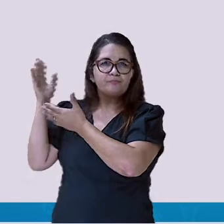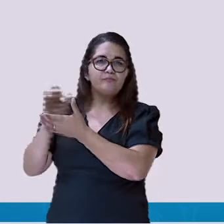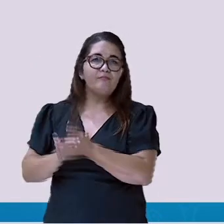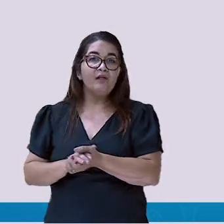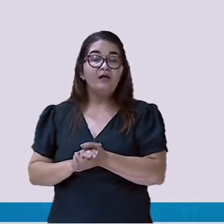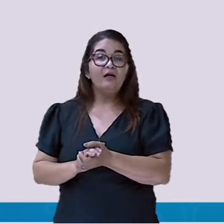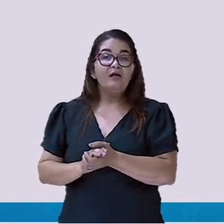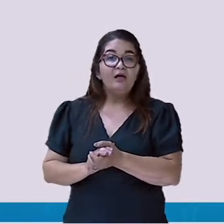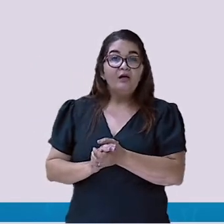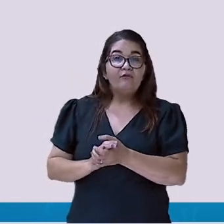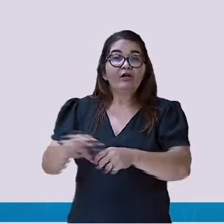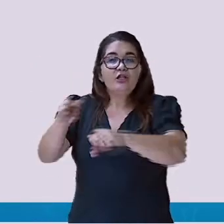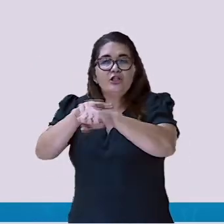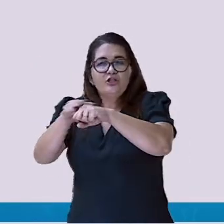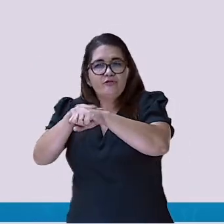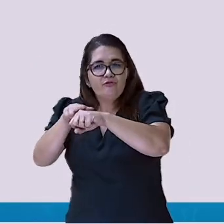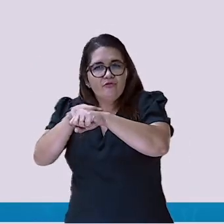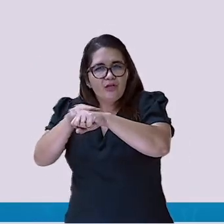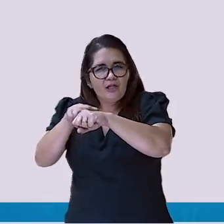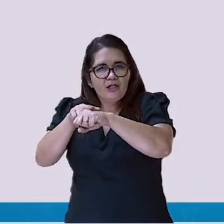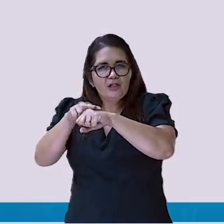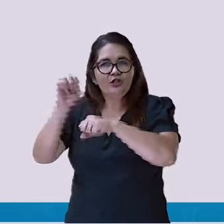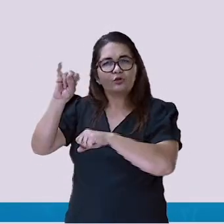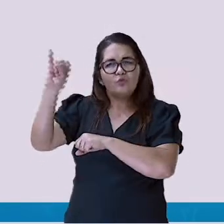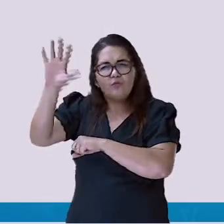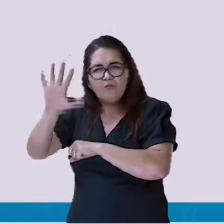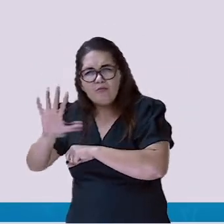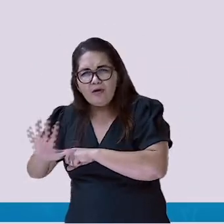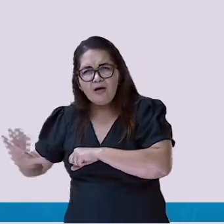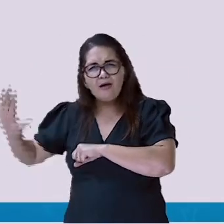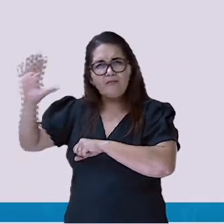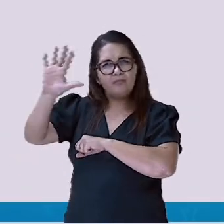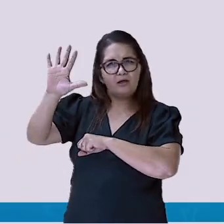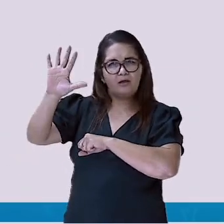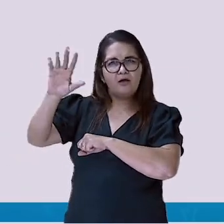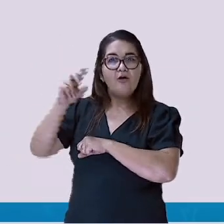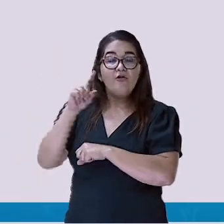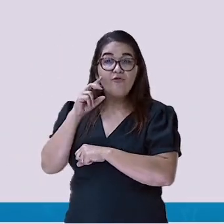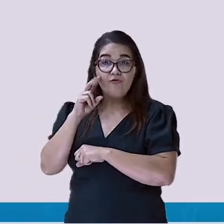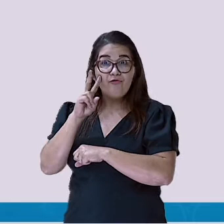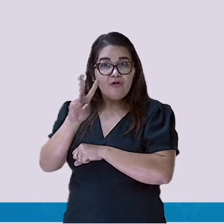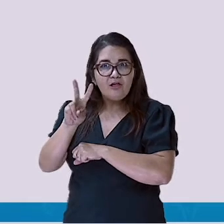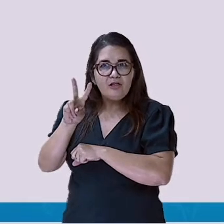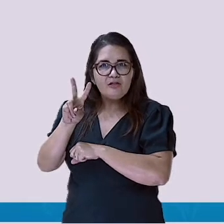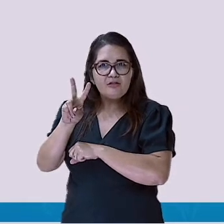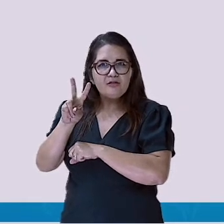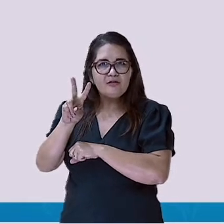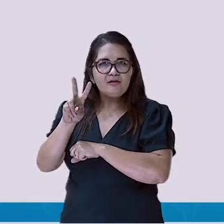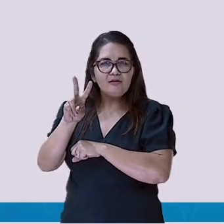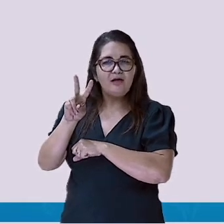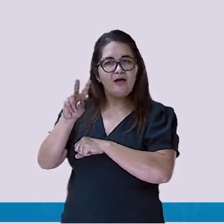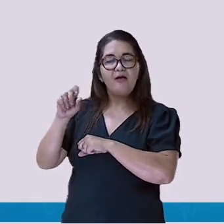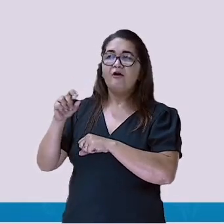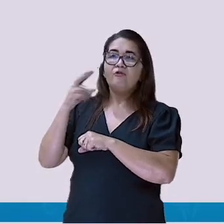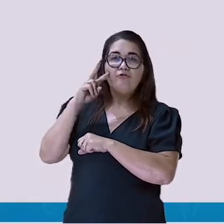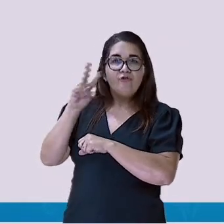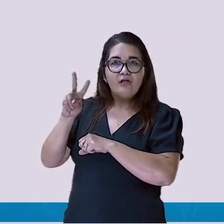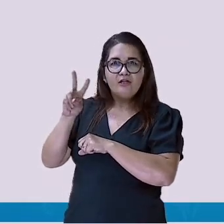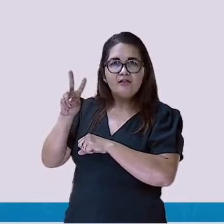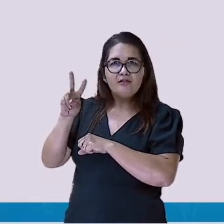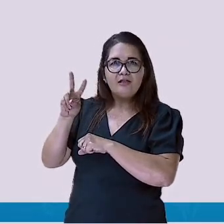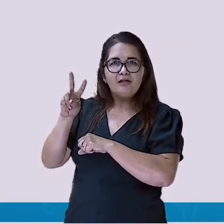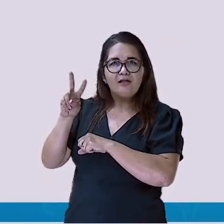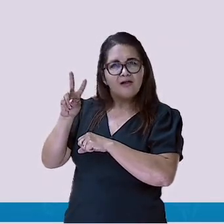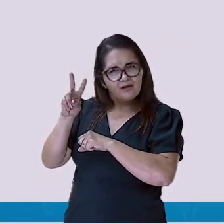aí de verde. Olha o que aparece no primeiro mapa de verde. Olha o que a gente tem agora. Olha como foi